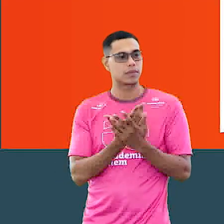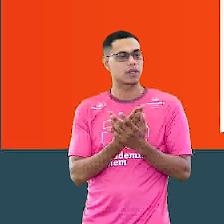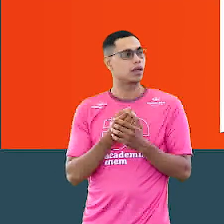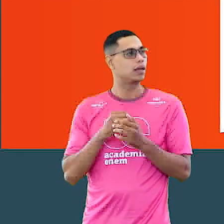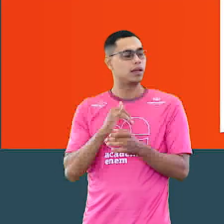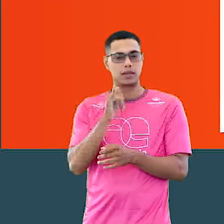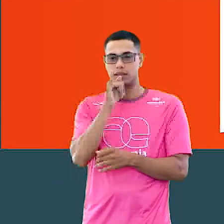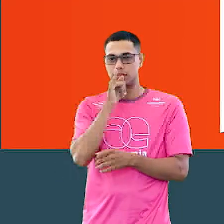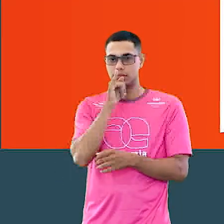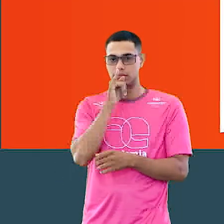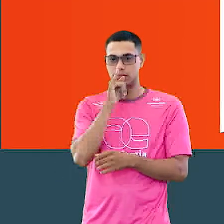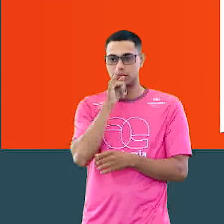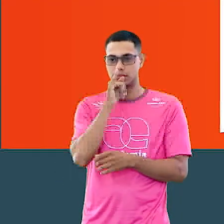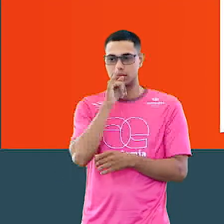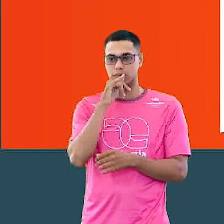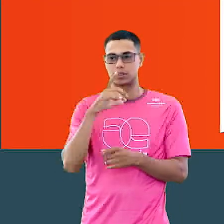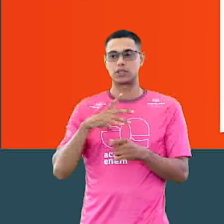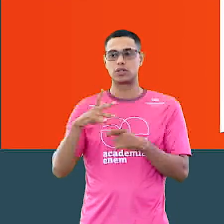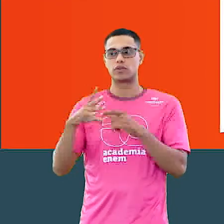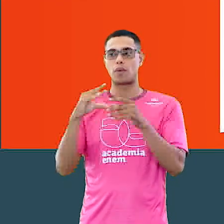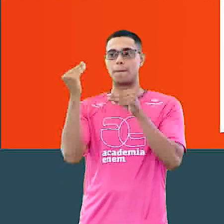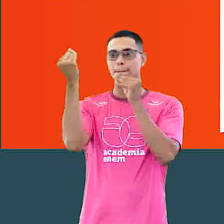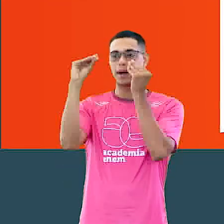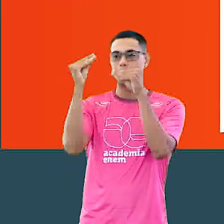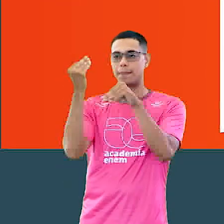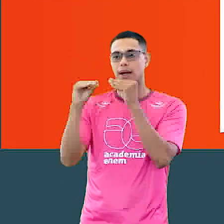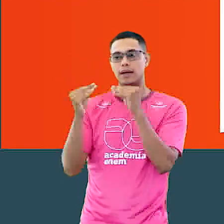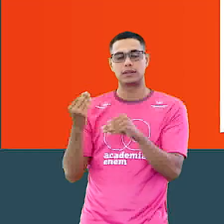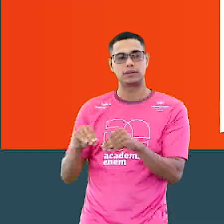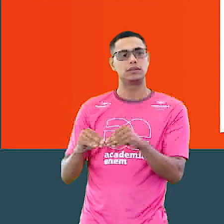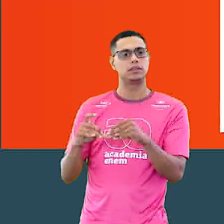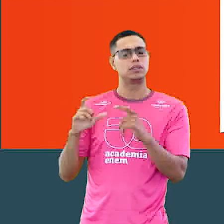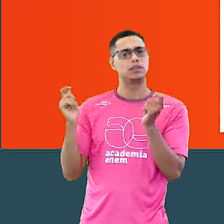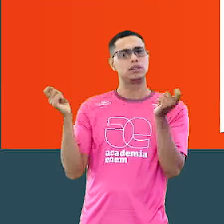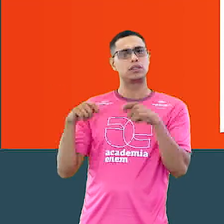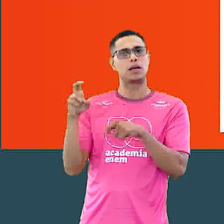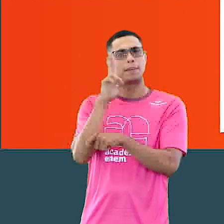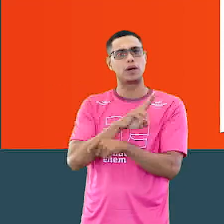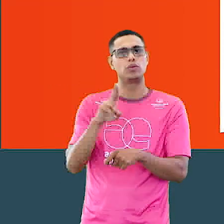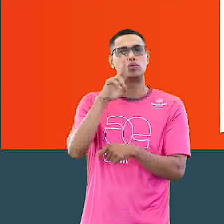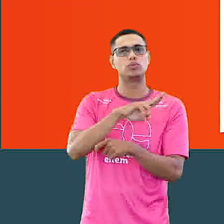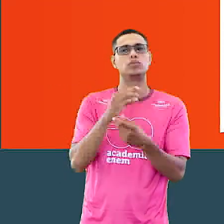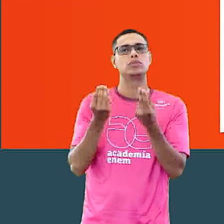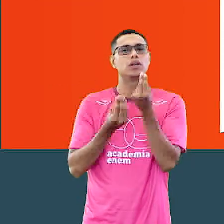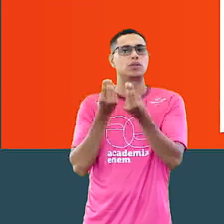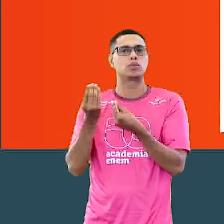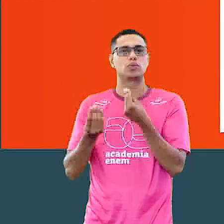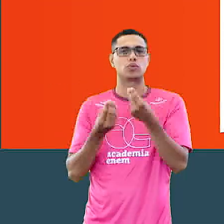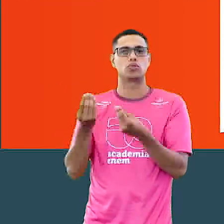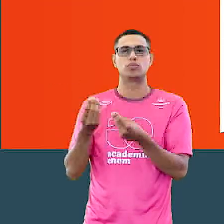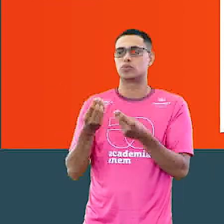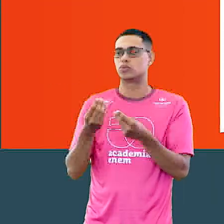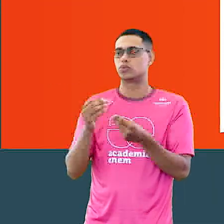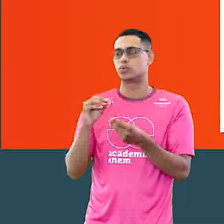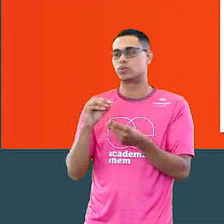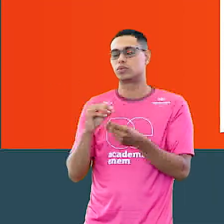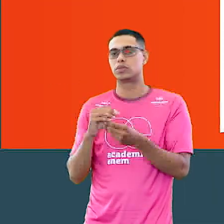colocar lá no SISU ou no ProUni, a pessoa coloca só